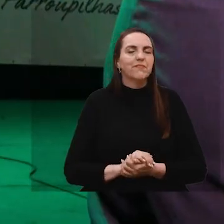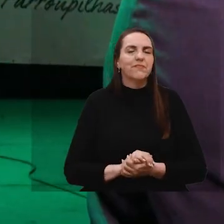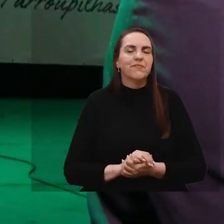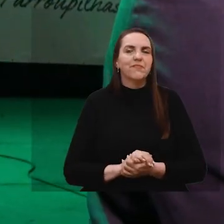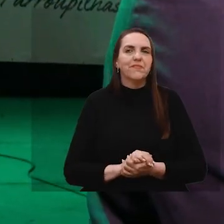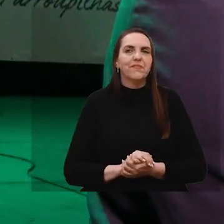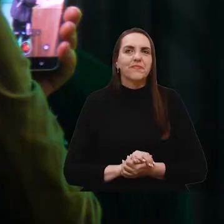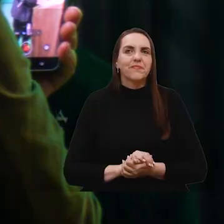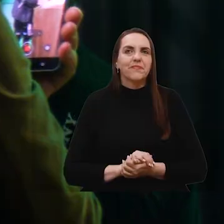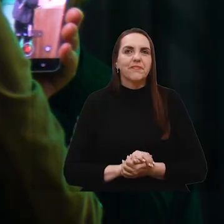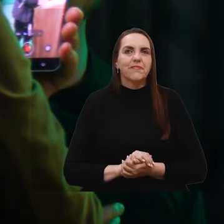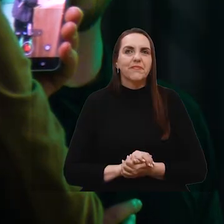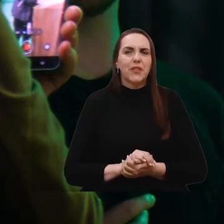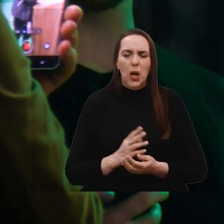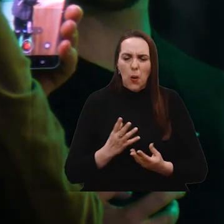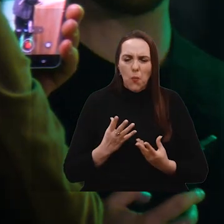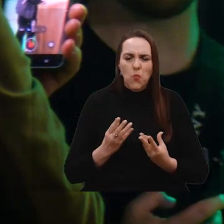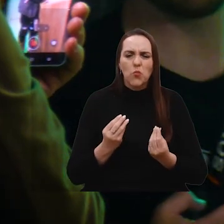mas